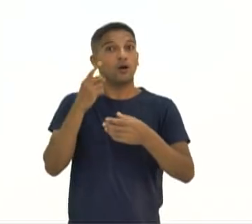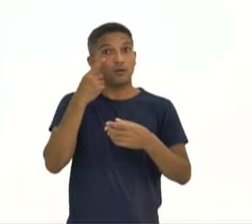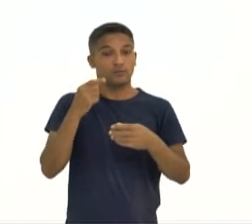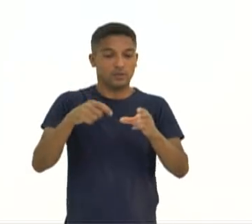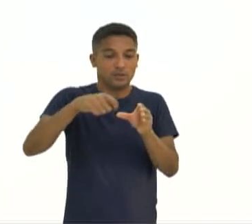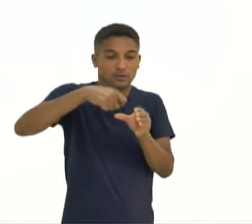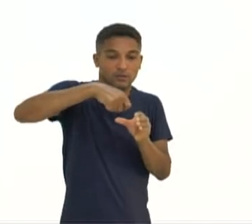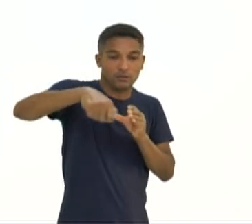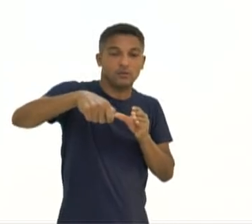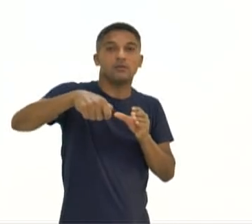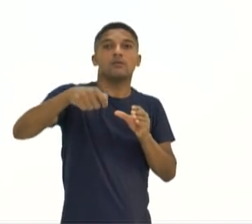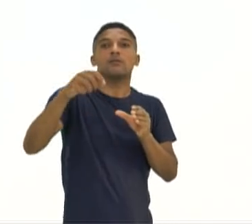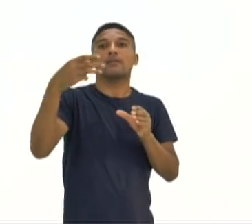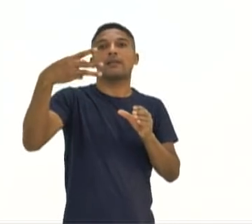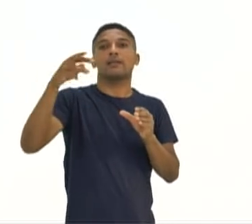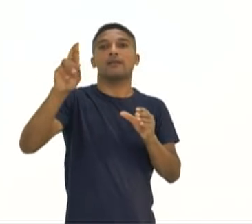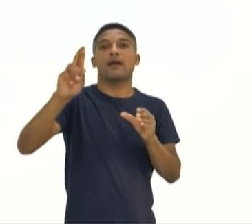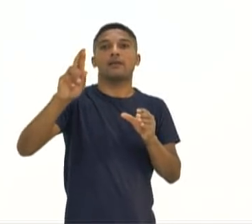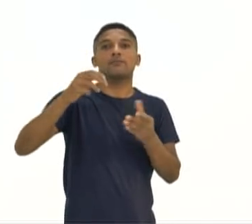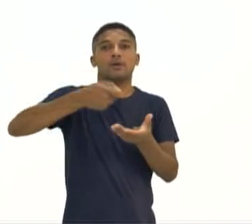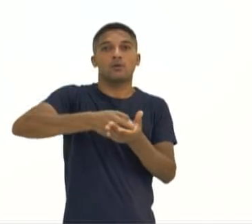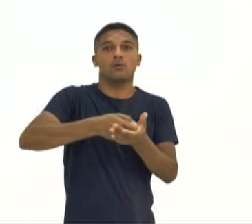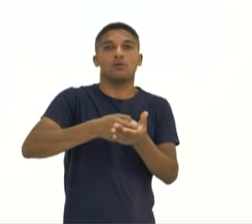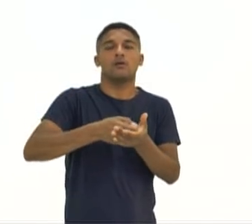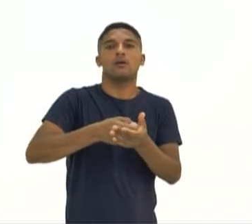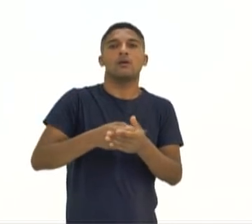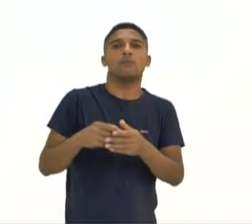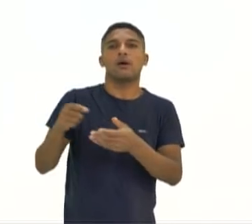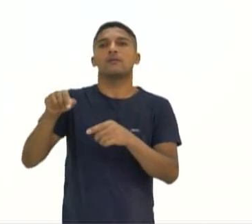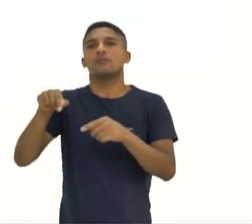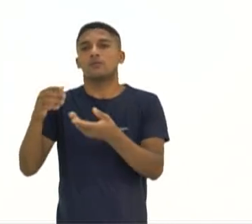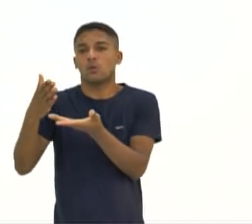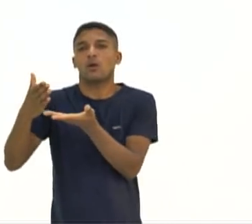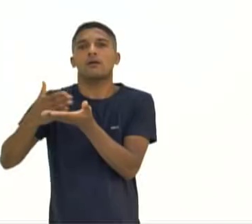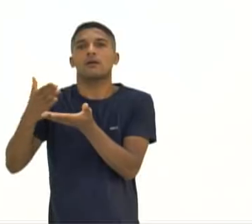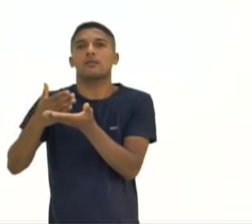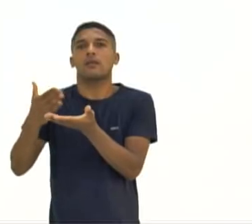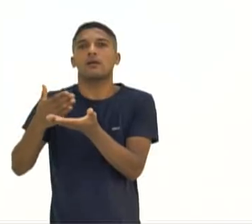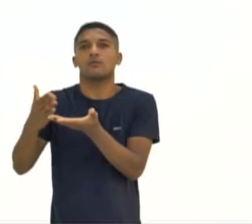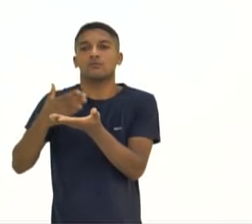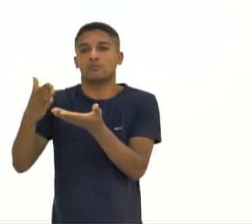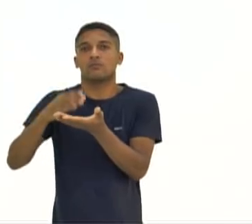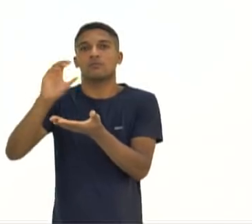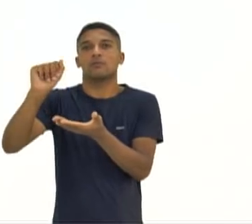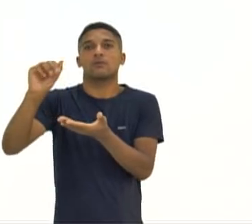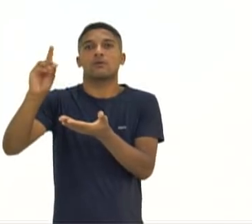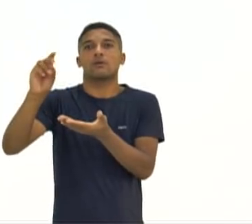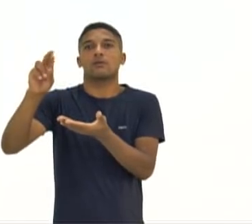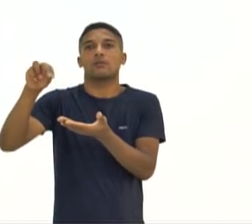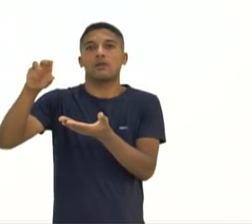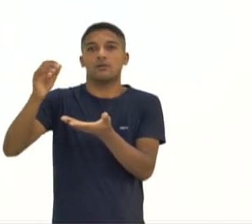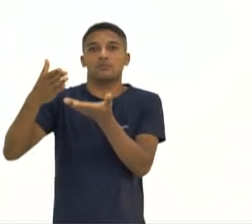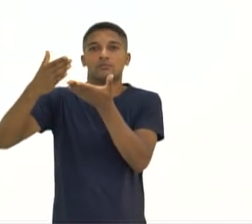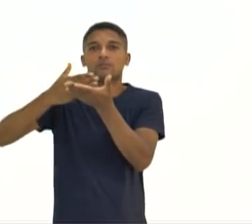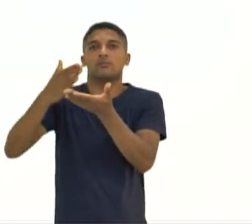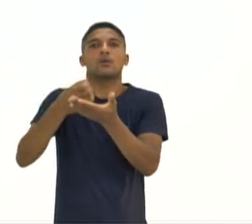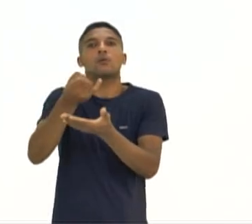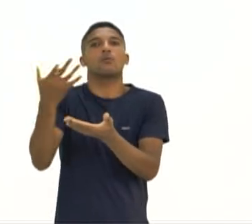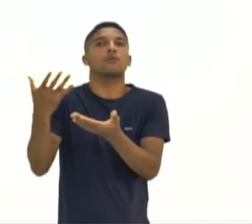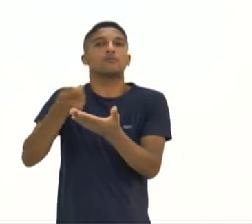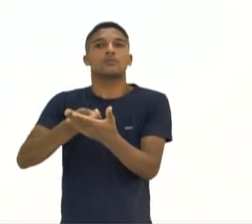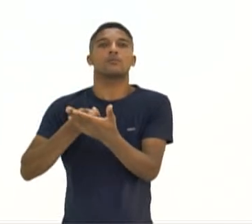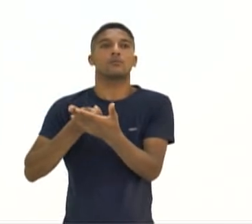R$3, qual teria sido o valor pago pelo caderno? Lembrando que o meu estojo é